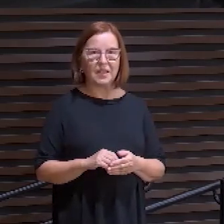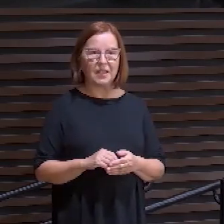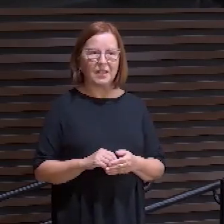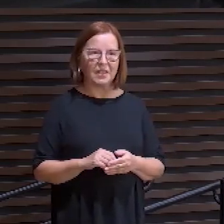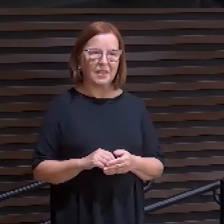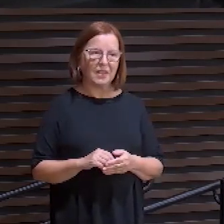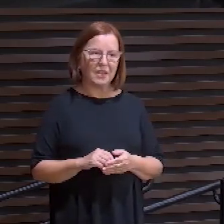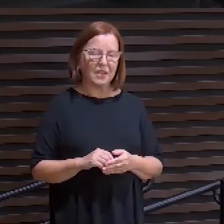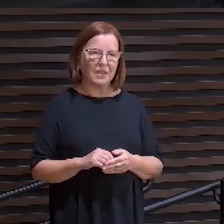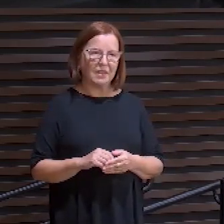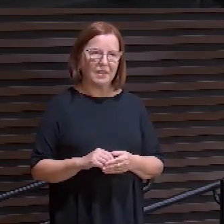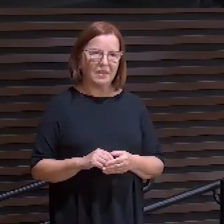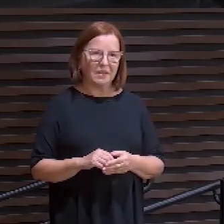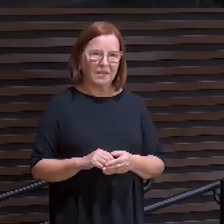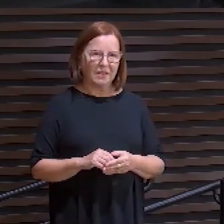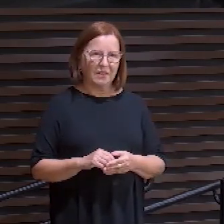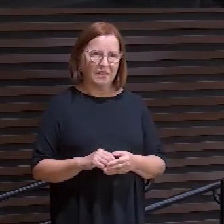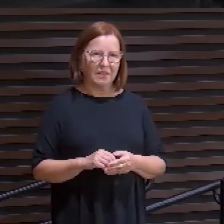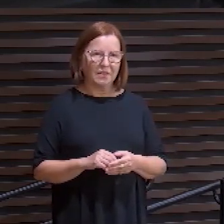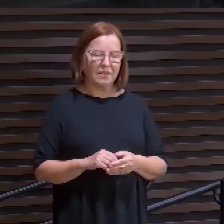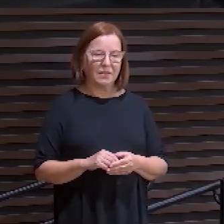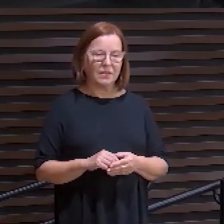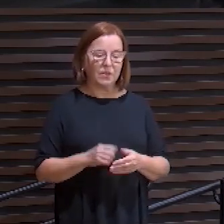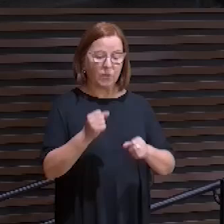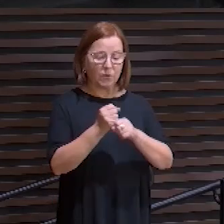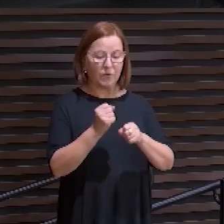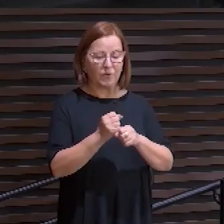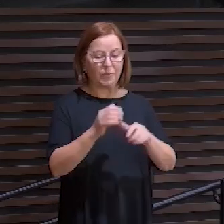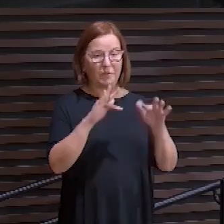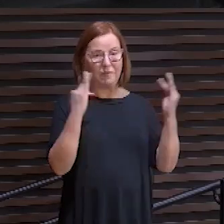lar com amor.